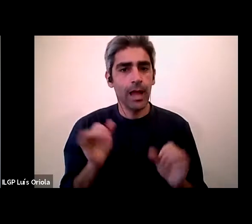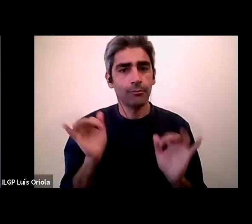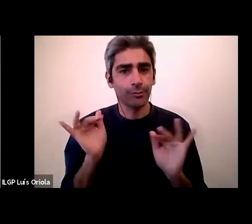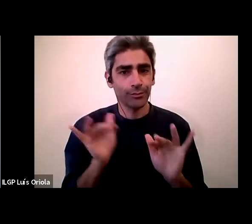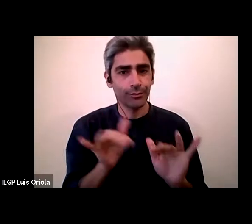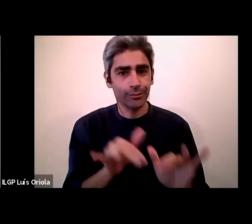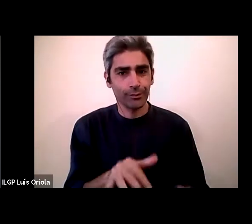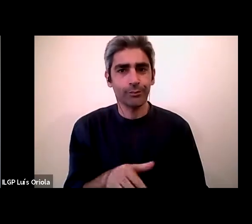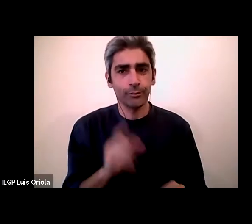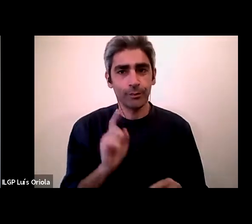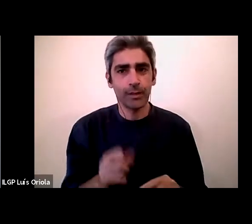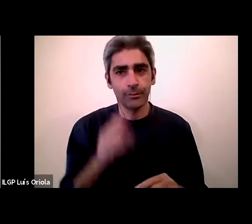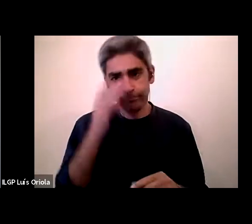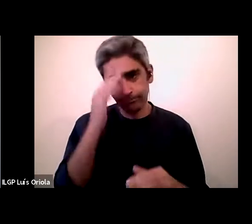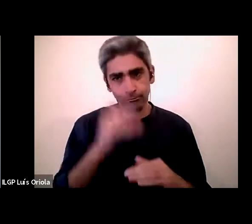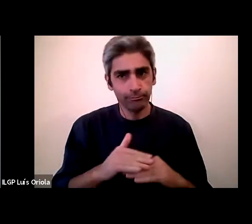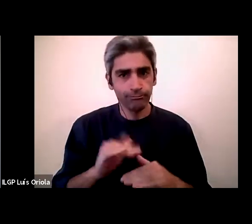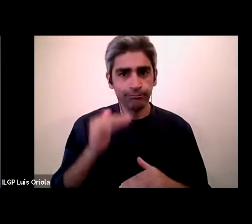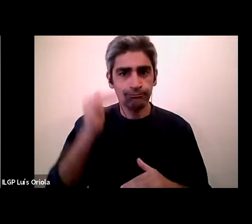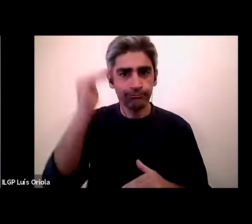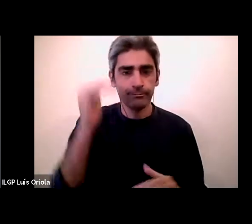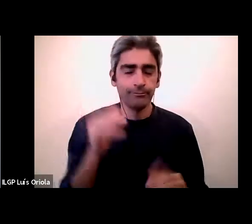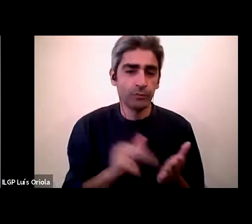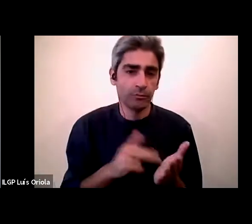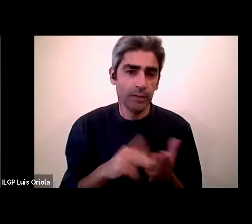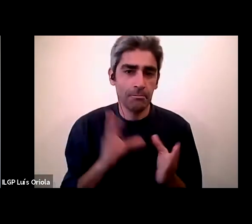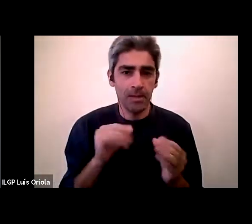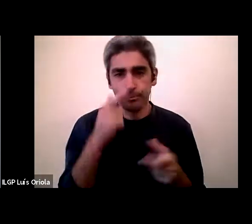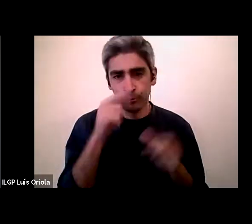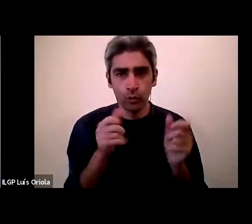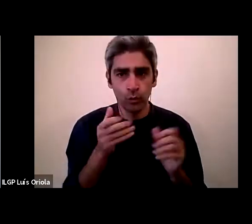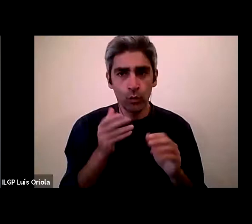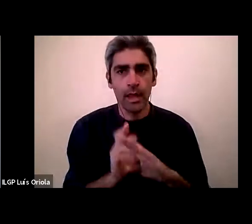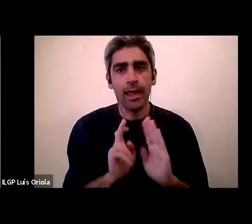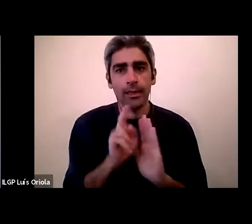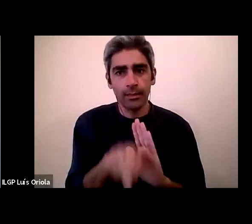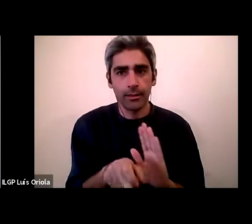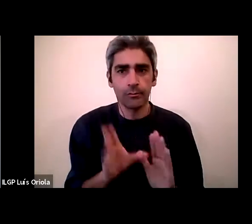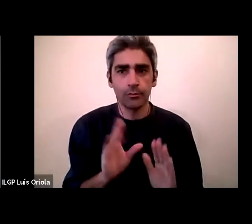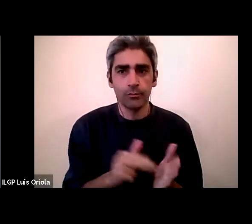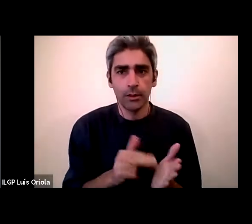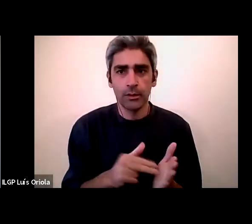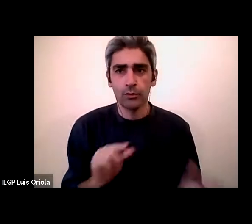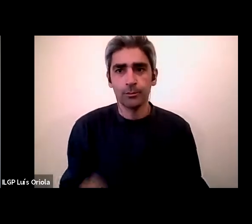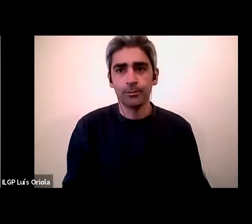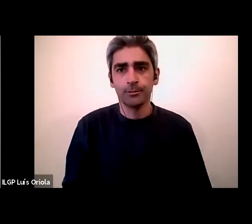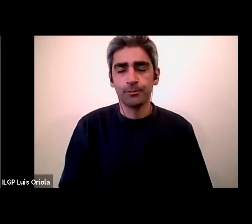cheia. Vamos só aguardar que se junte mais gente nesta nossa sessão.